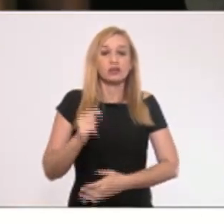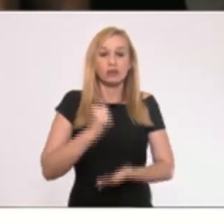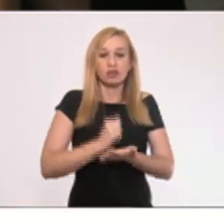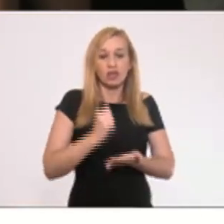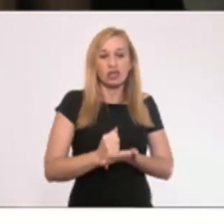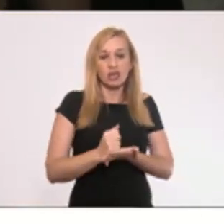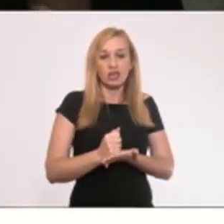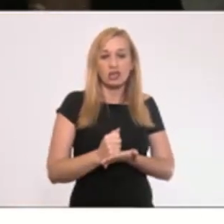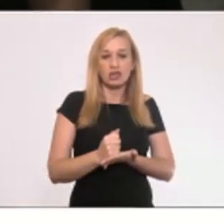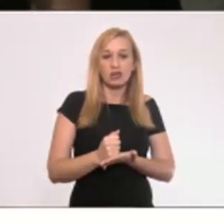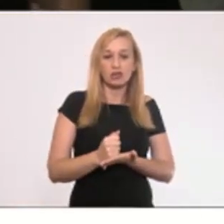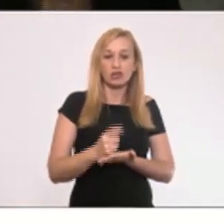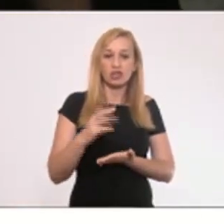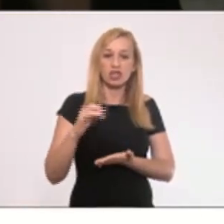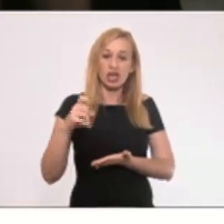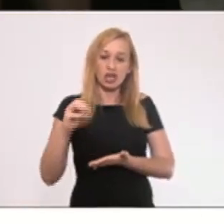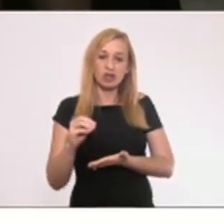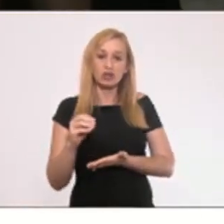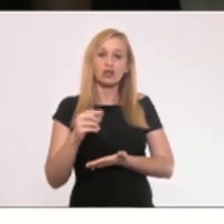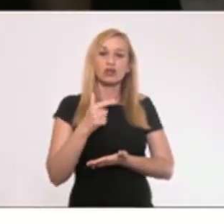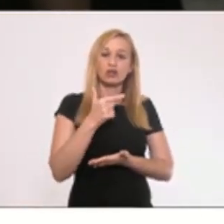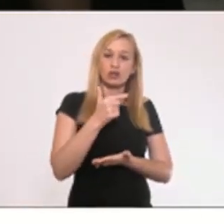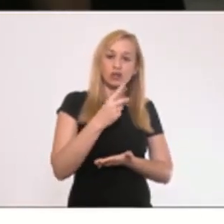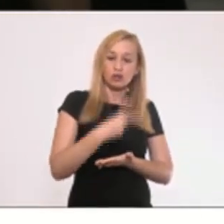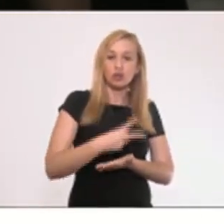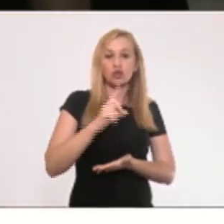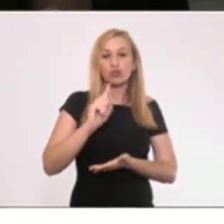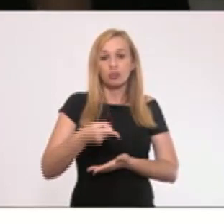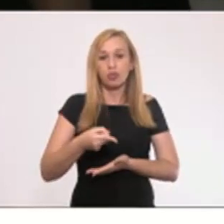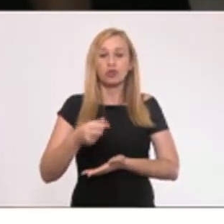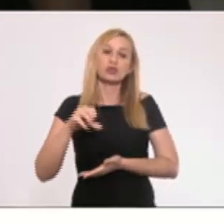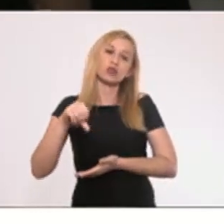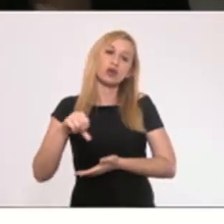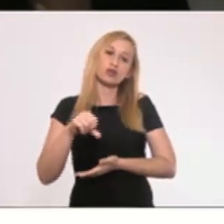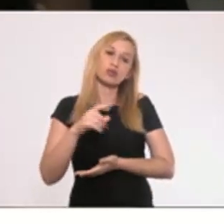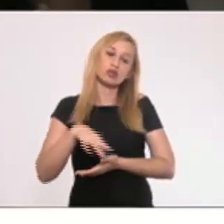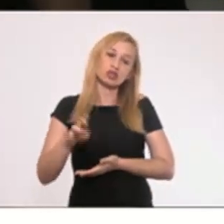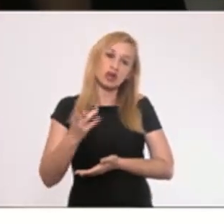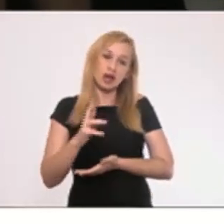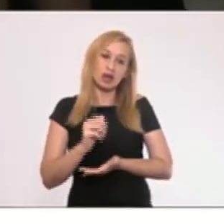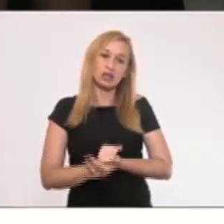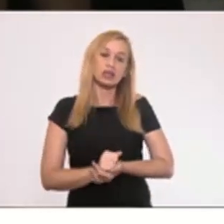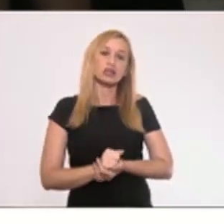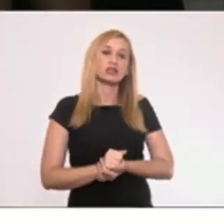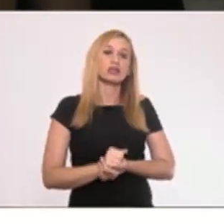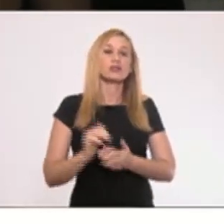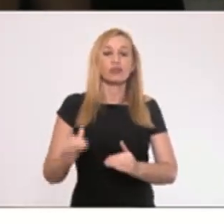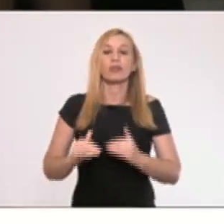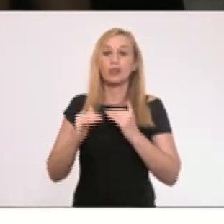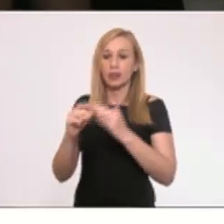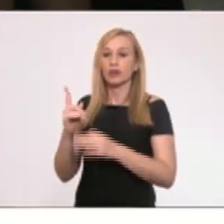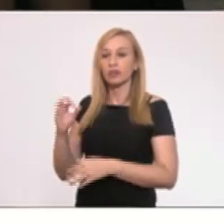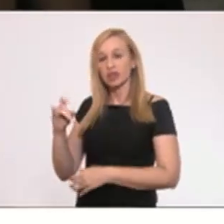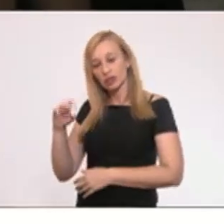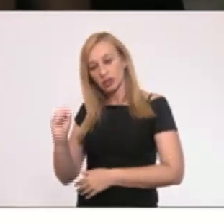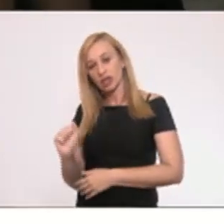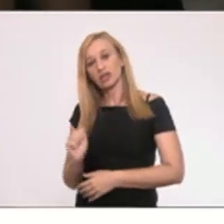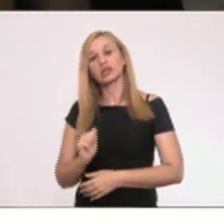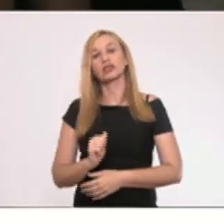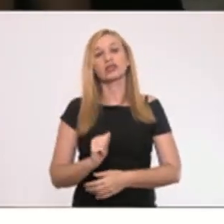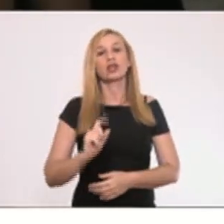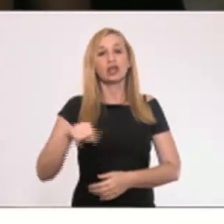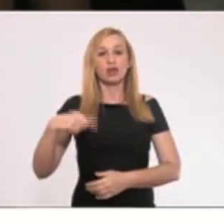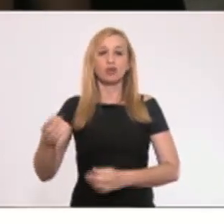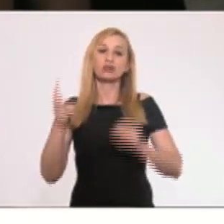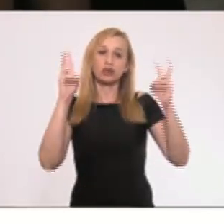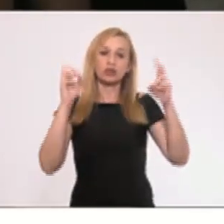daquela operação de crédito, 2,9 bilhões de reais, garantia que foi dada, foram as ações da SEDAE subdimensionadas, tem outras alternativas,